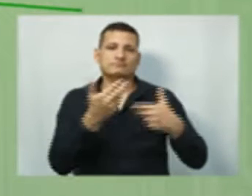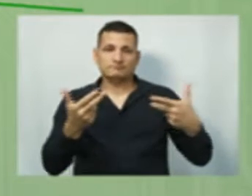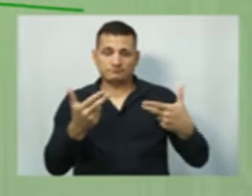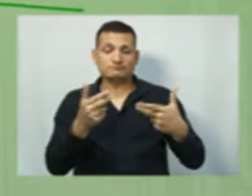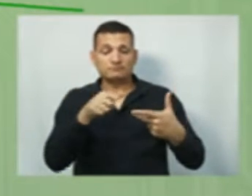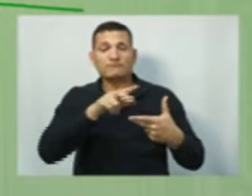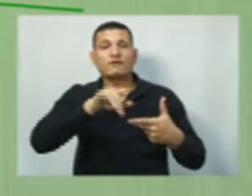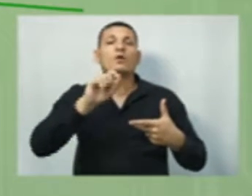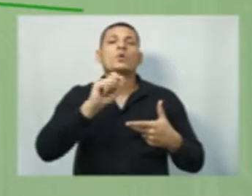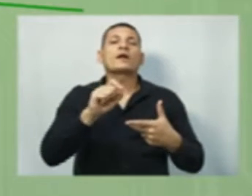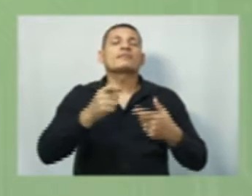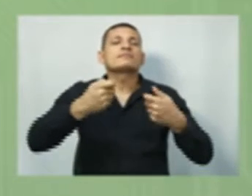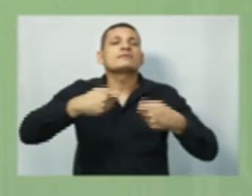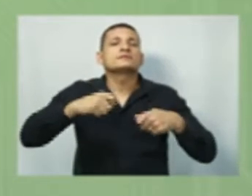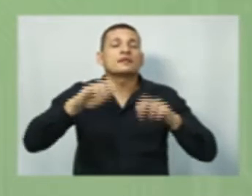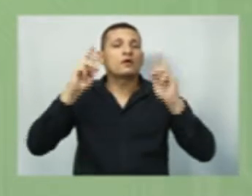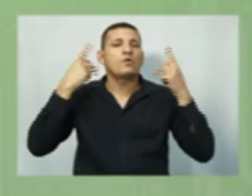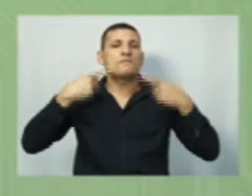necessidades humanas.